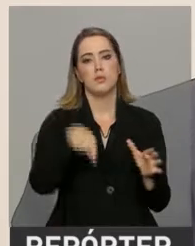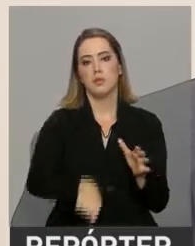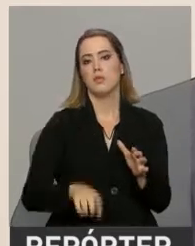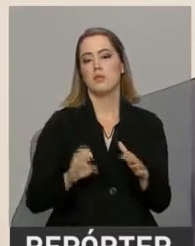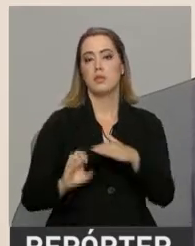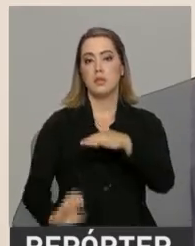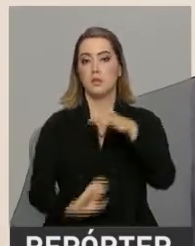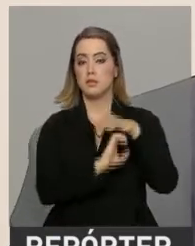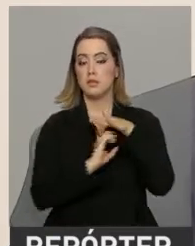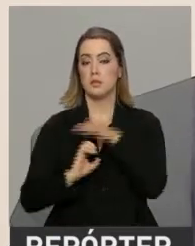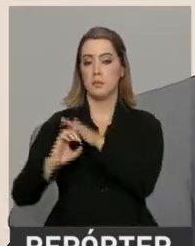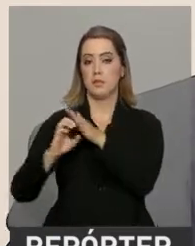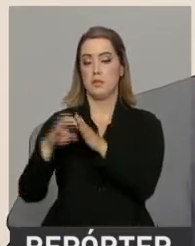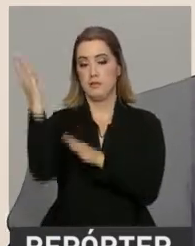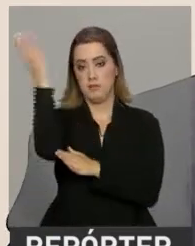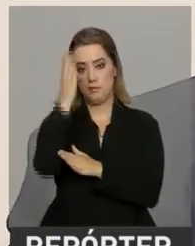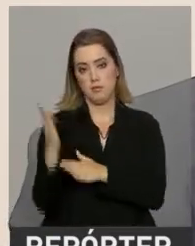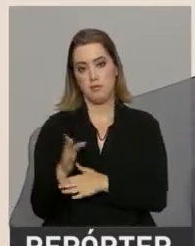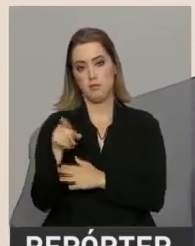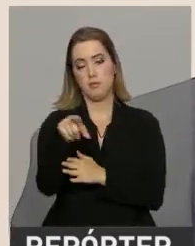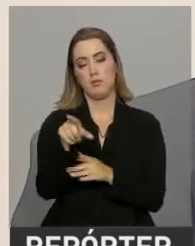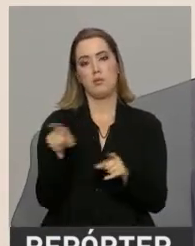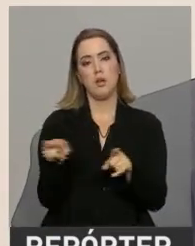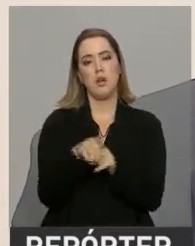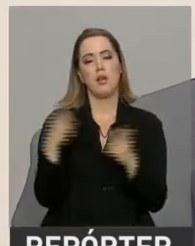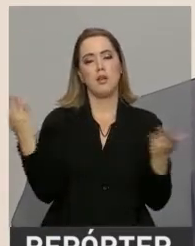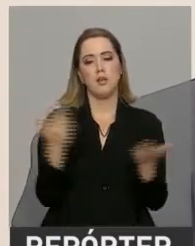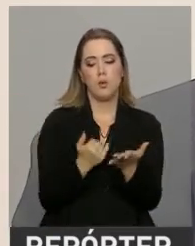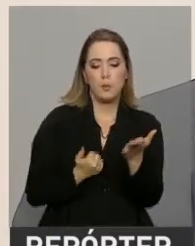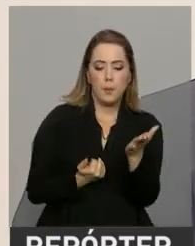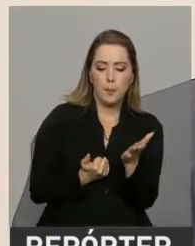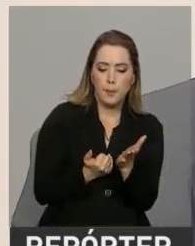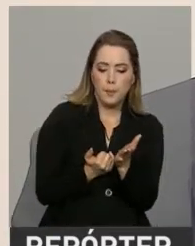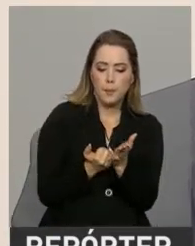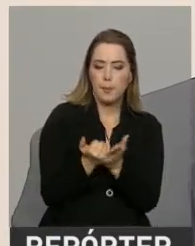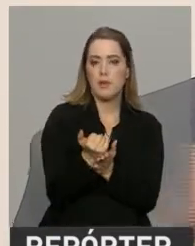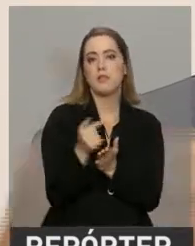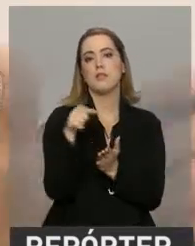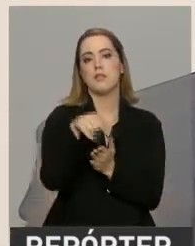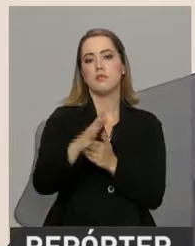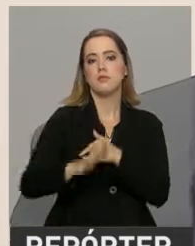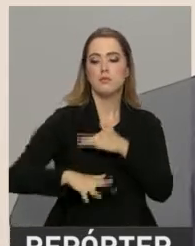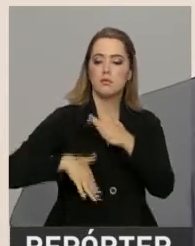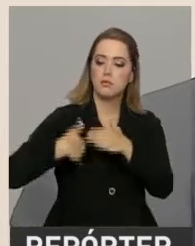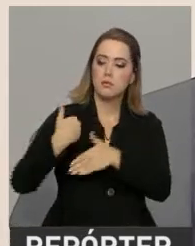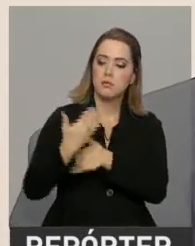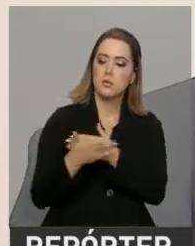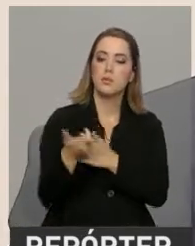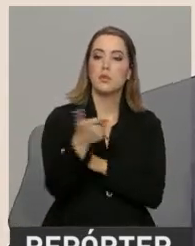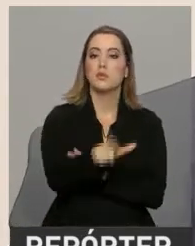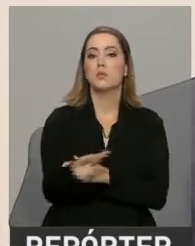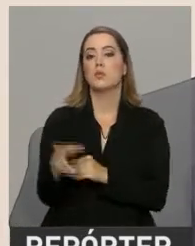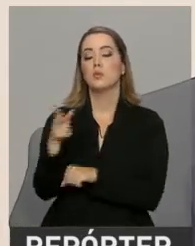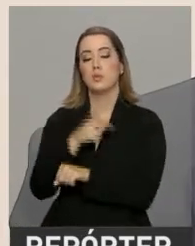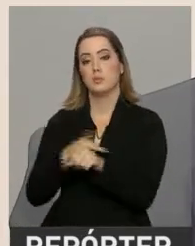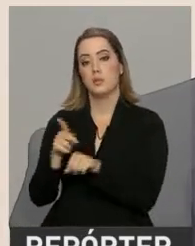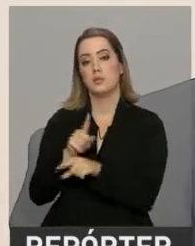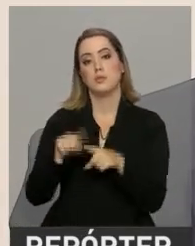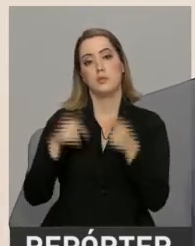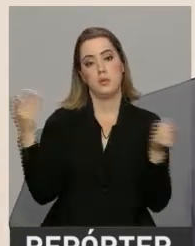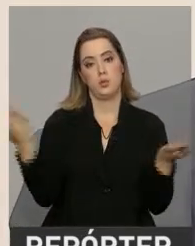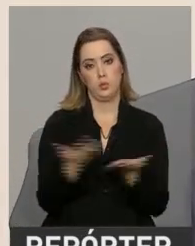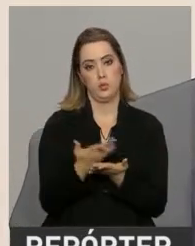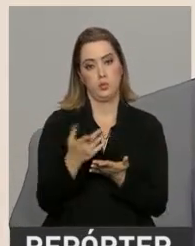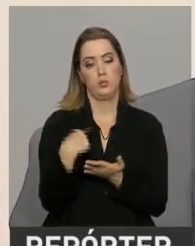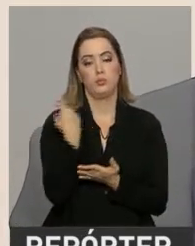os brasileiros eles mais recentemente T começado a avançar para fora do Brasil mas hoje nós